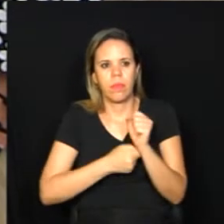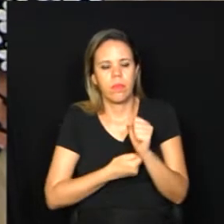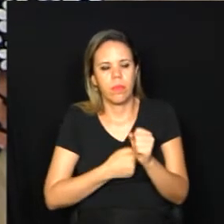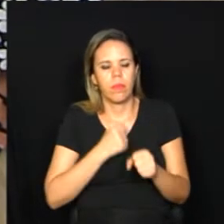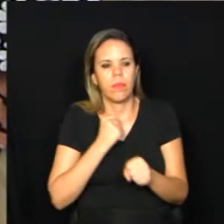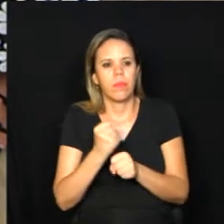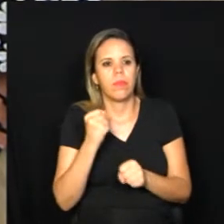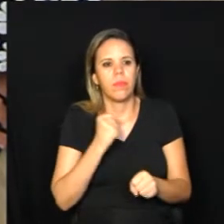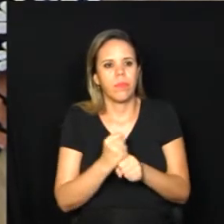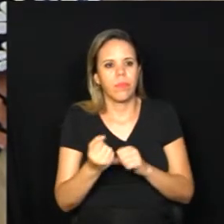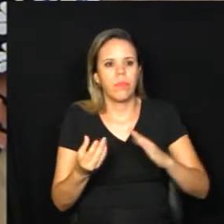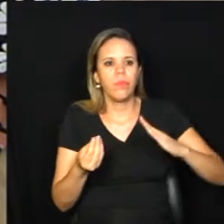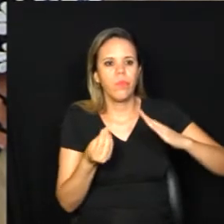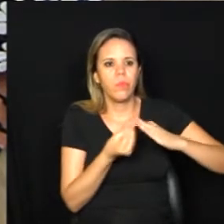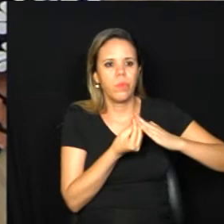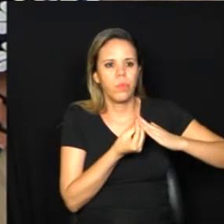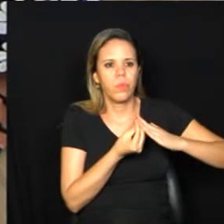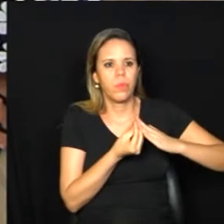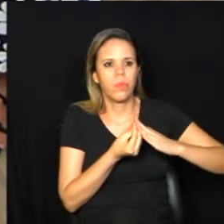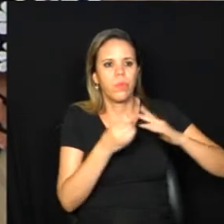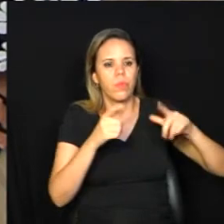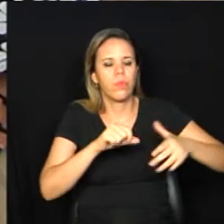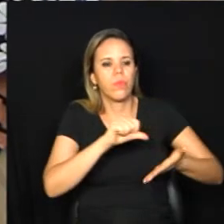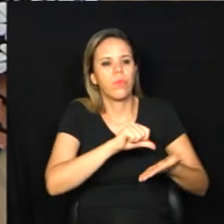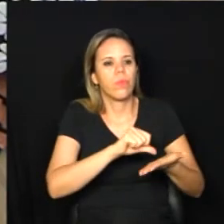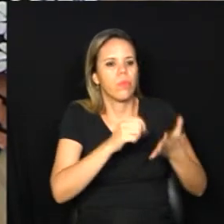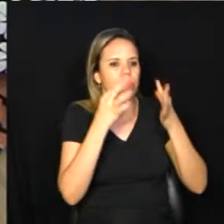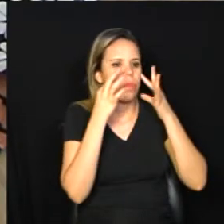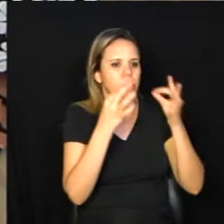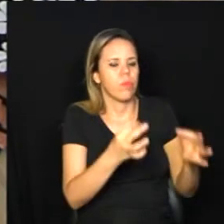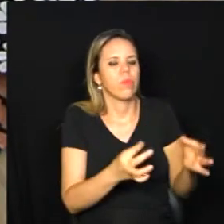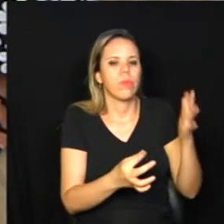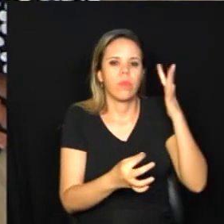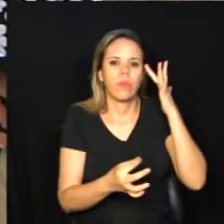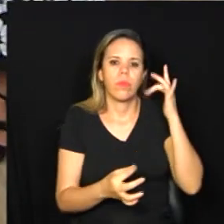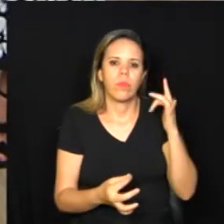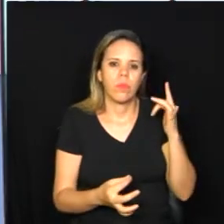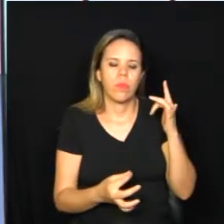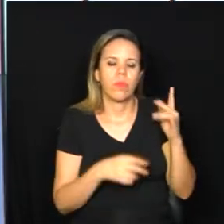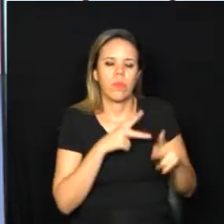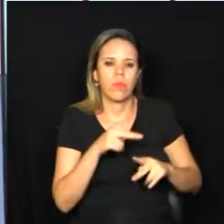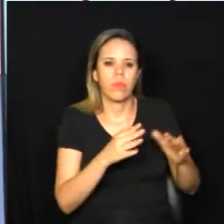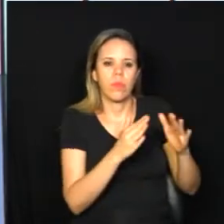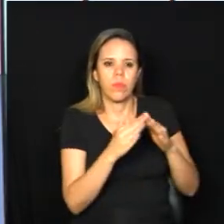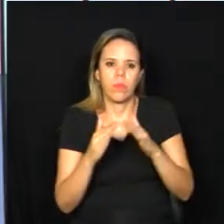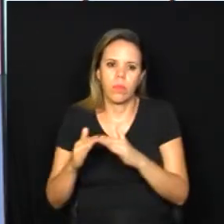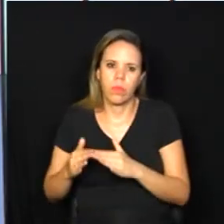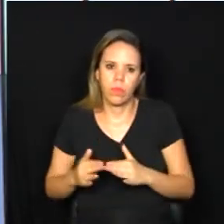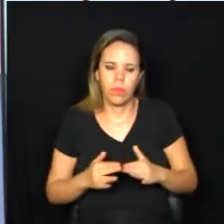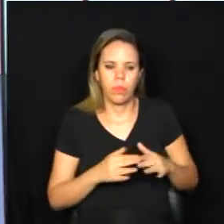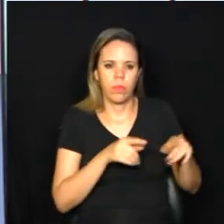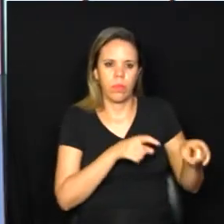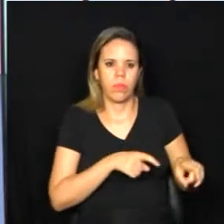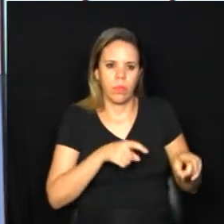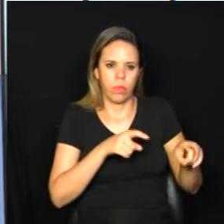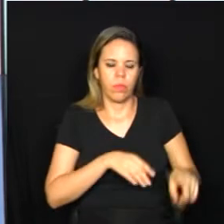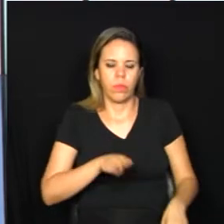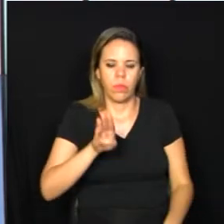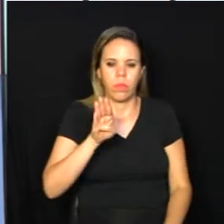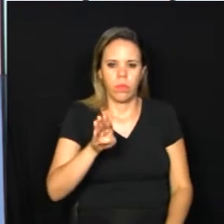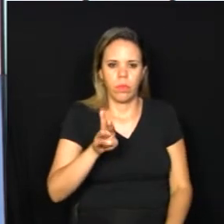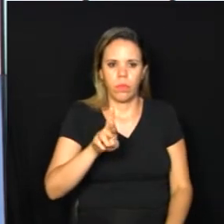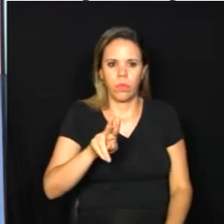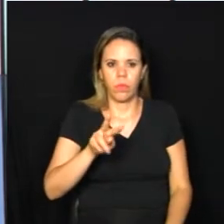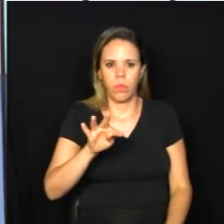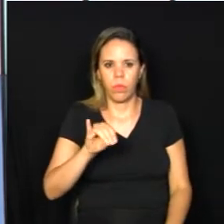da Sanasa. Qual região precisa ficar atenta? Amanhã os moradores ali para a Chácara Buriti e